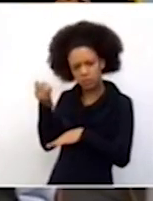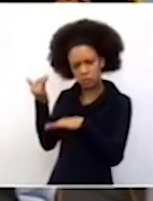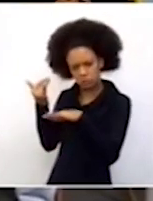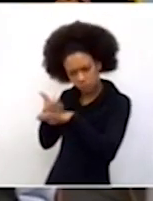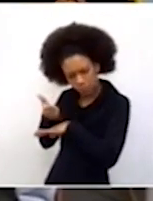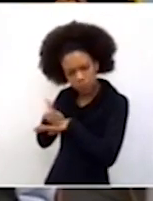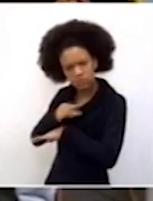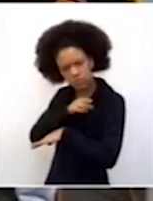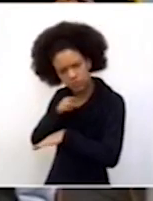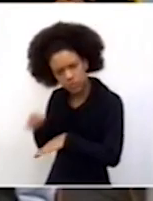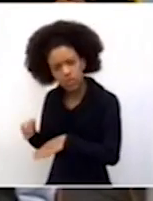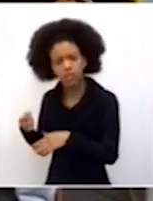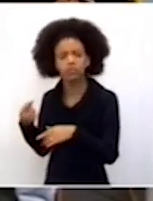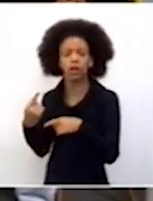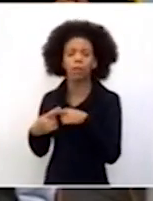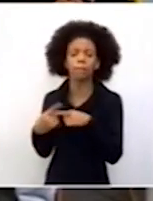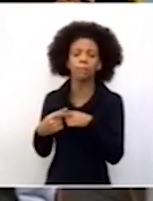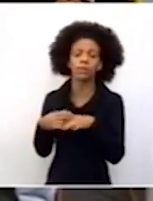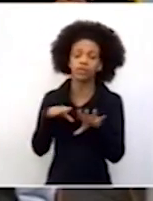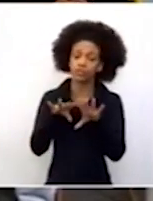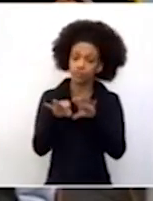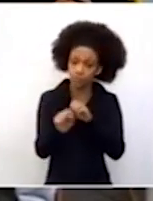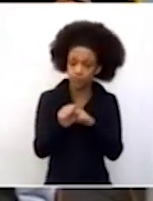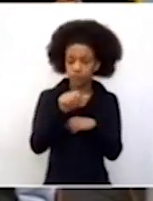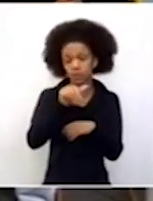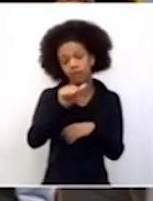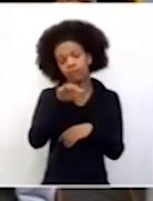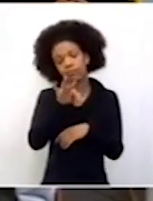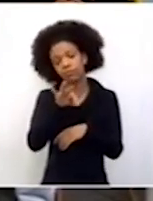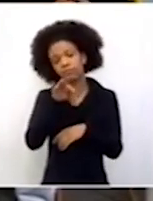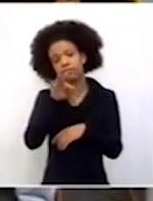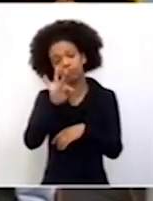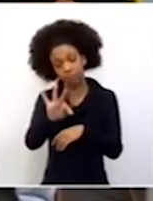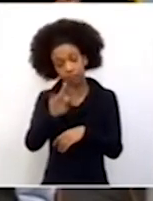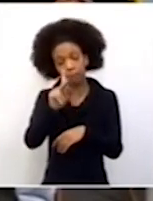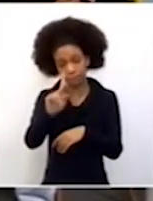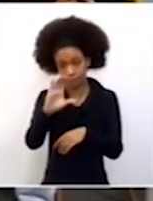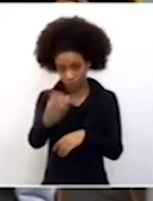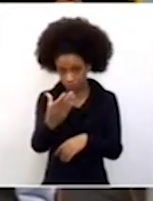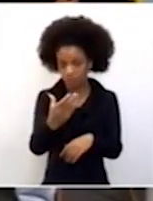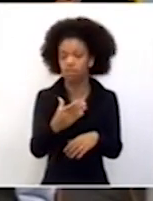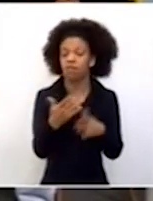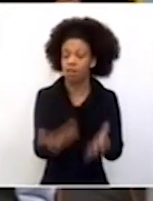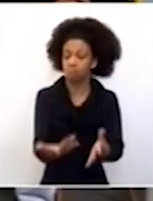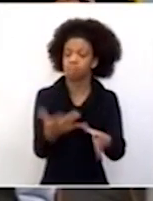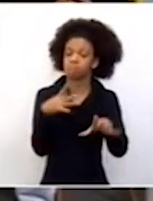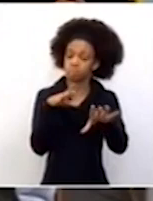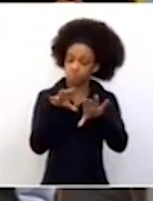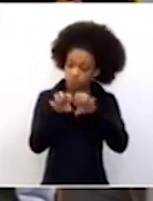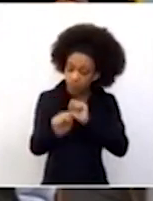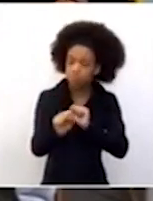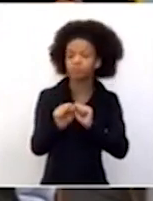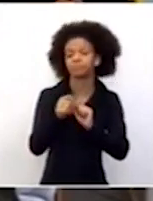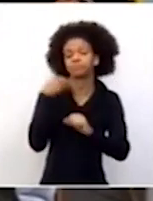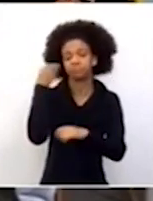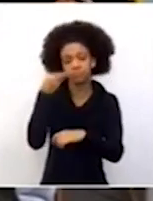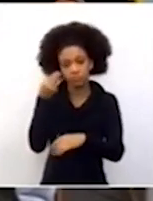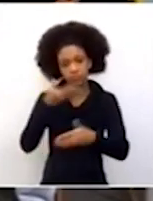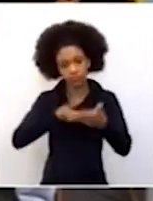porque o ATPC aqui é uma coisa que nós vamos trocar, né, essas experiências, as informações, as atividades que